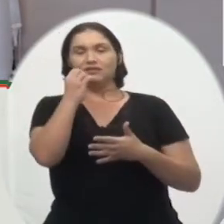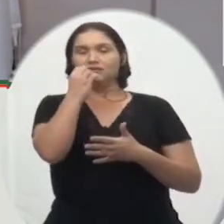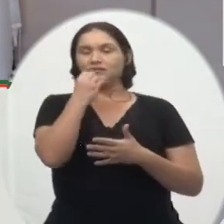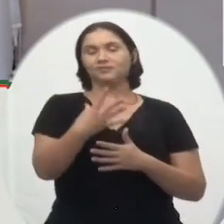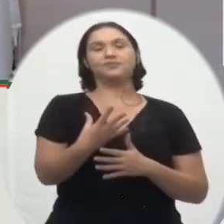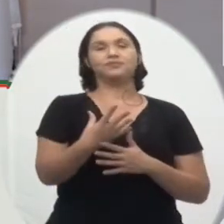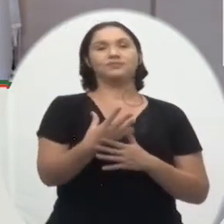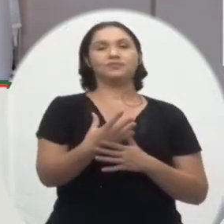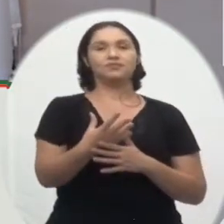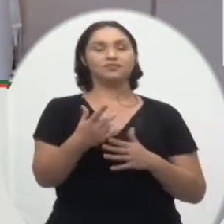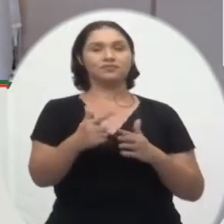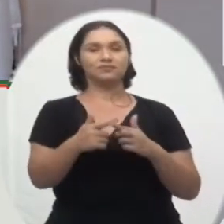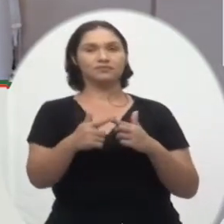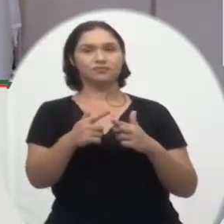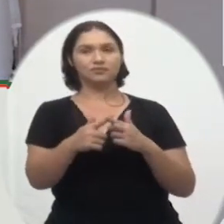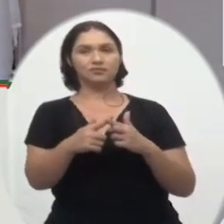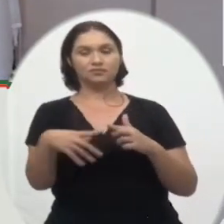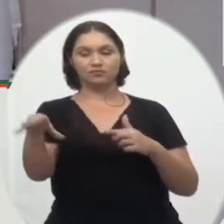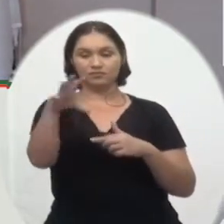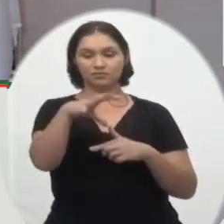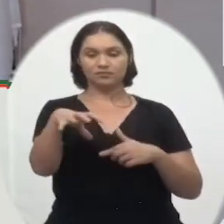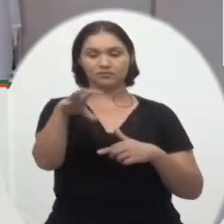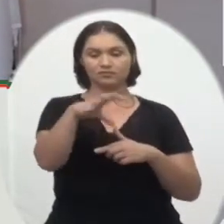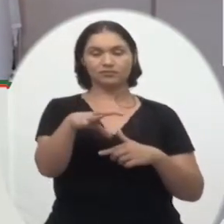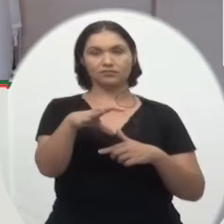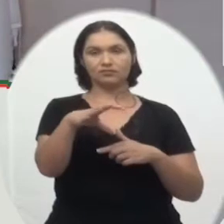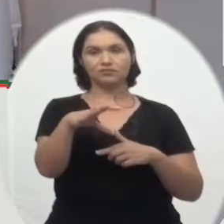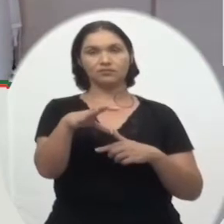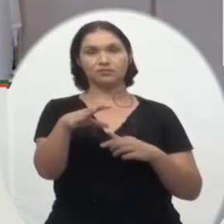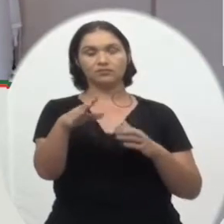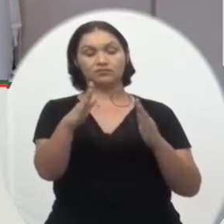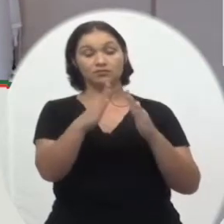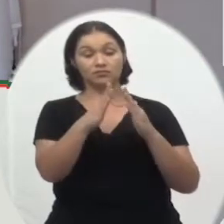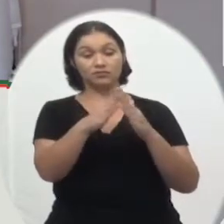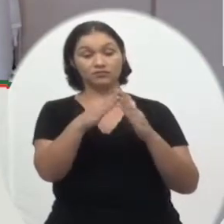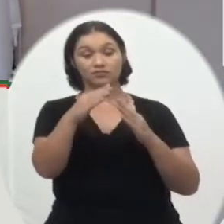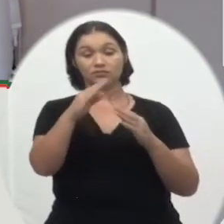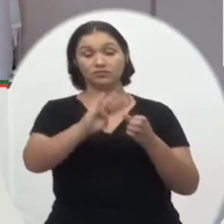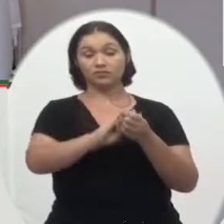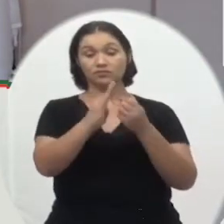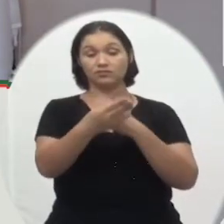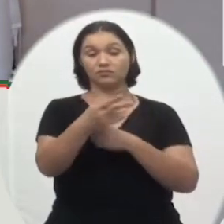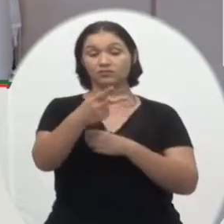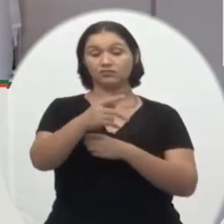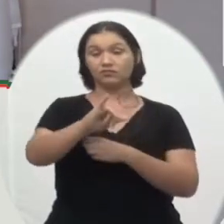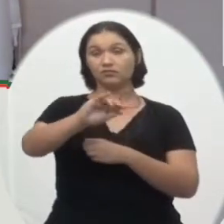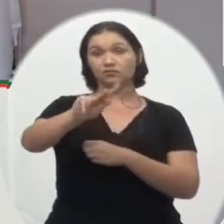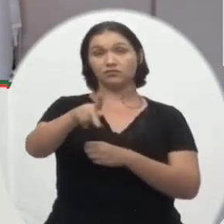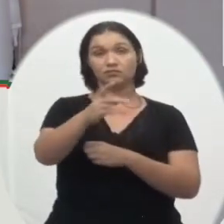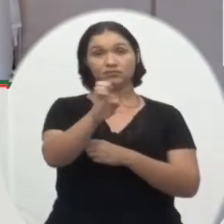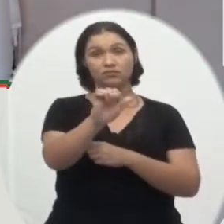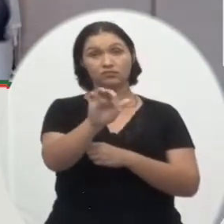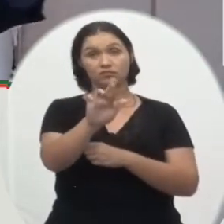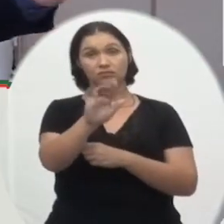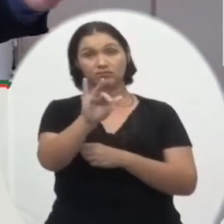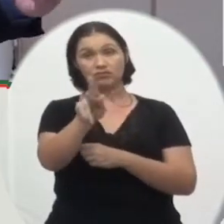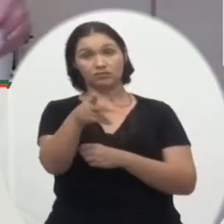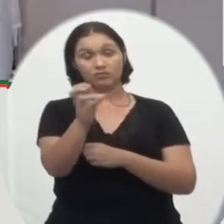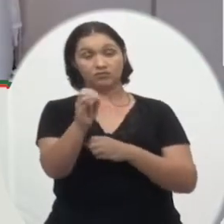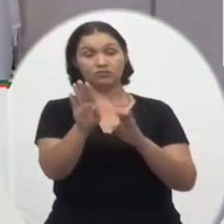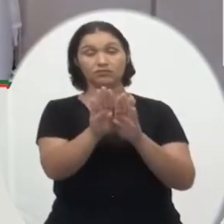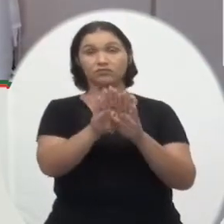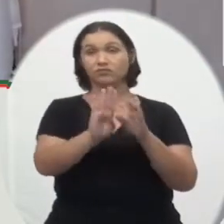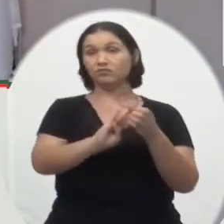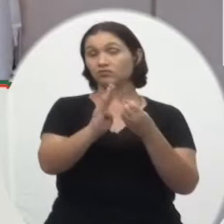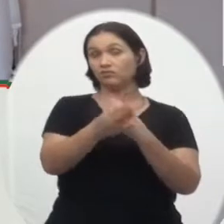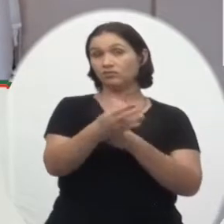ser muito bom para a região, quem mora no Pinheirinho, quem mora lá também no Jardim Angélica, e todos nós aqui também, né?